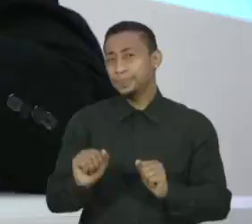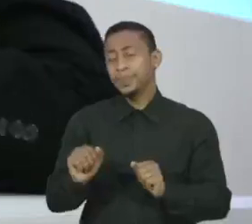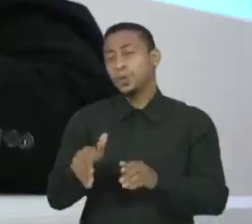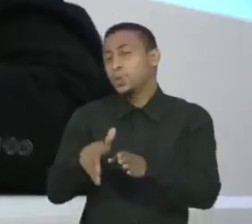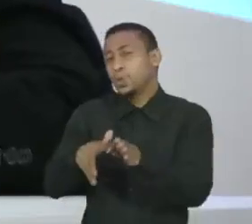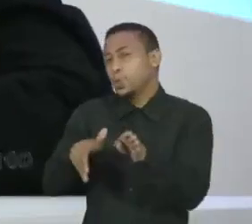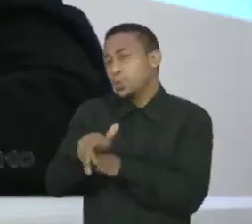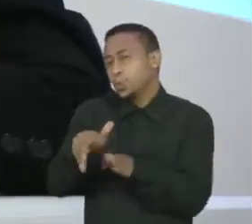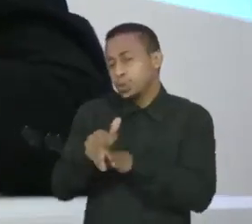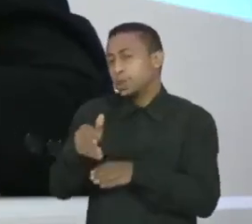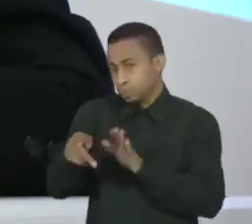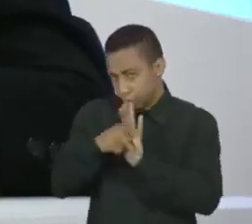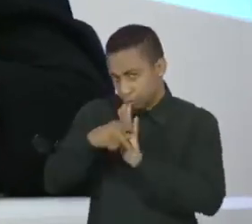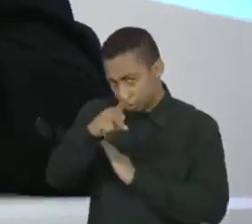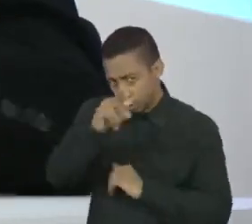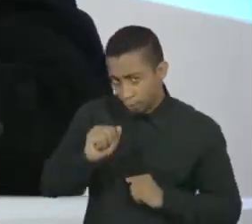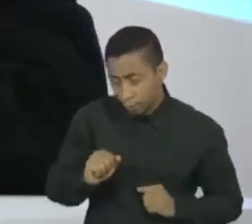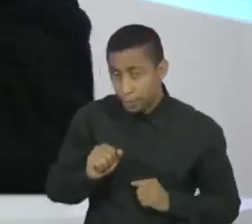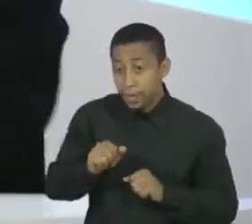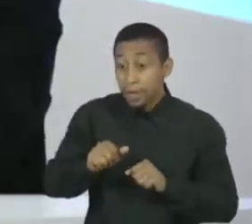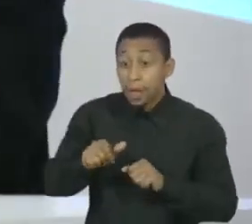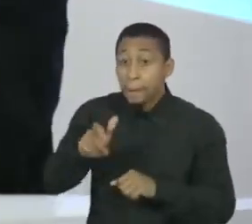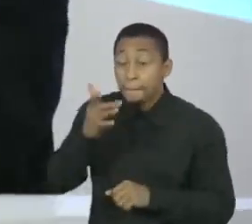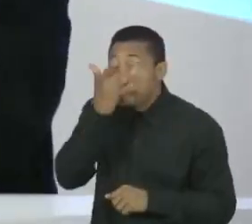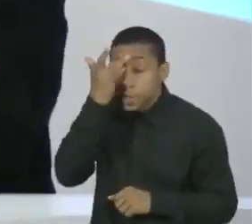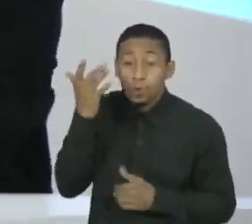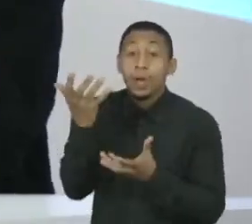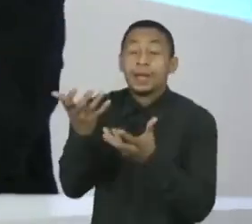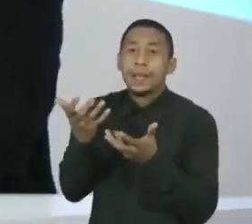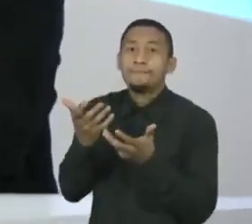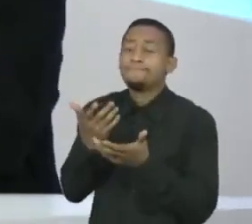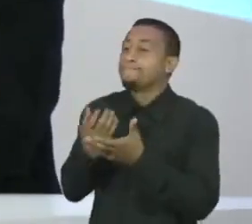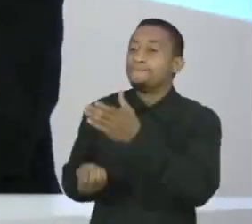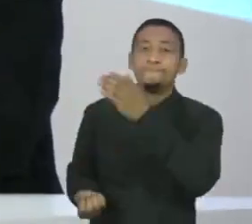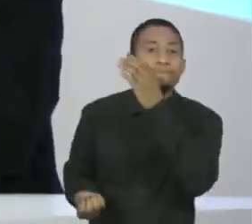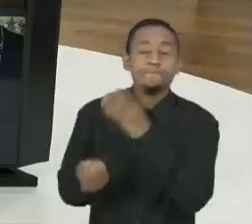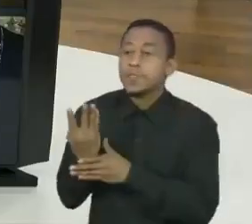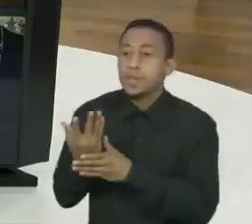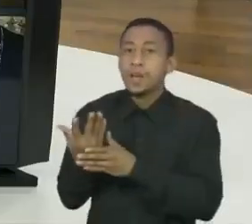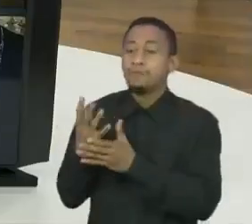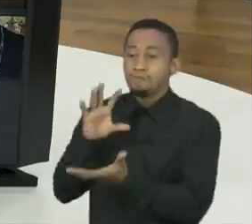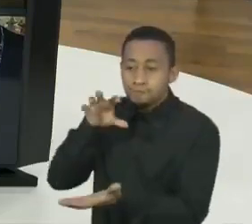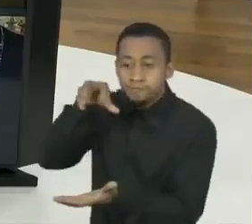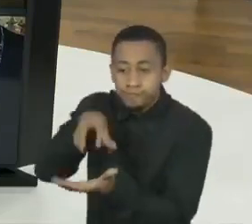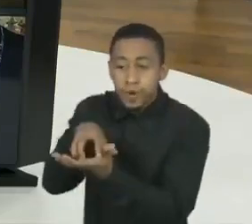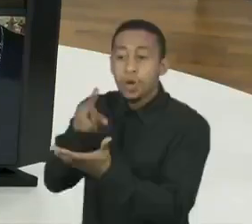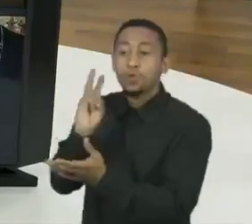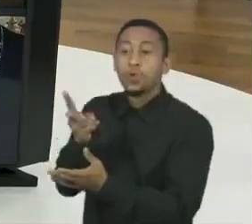dar para alguém que quer fazer uma instituição para que ela dure 2000 anos?